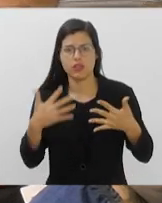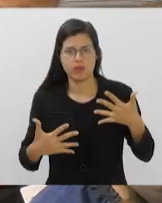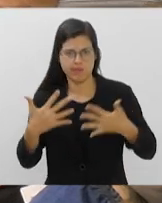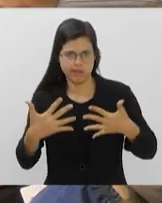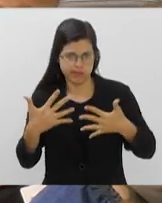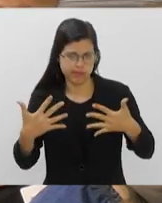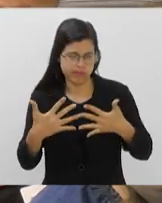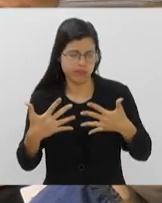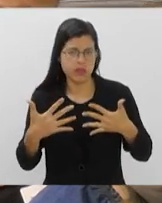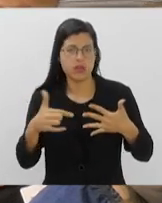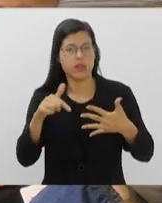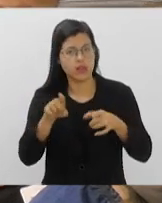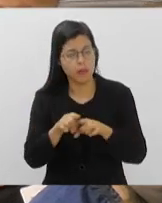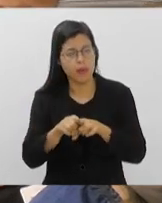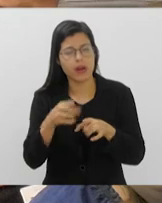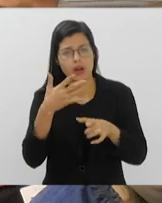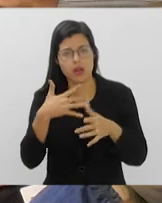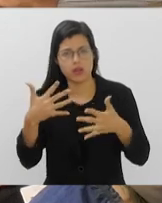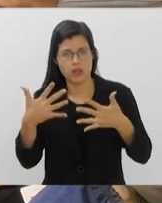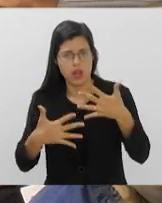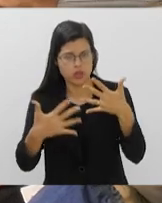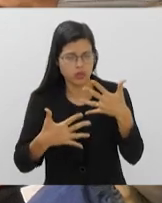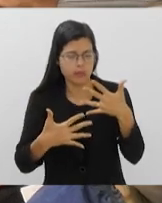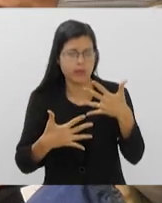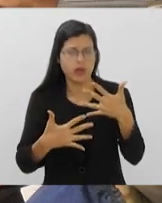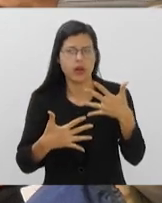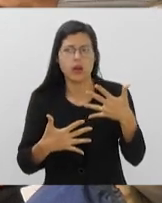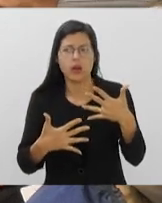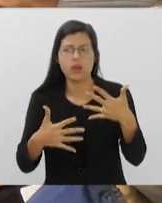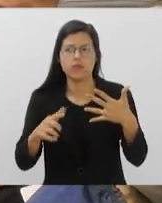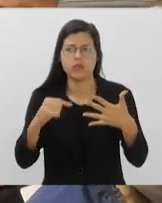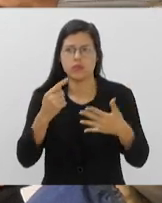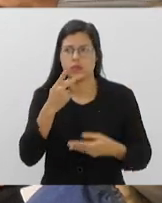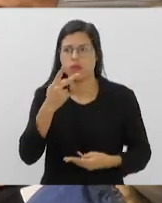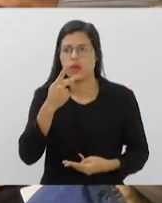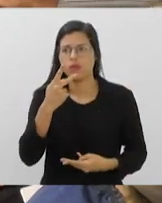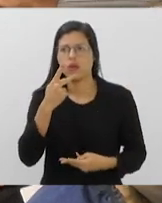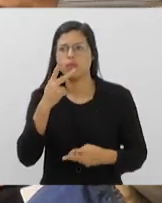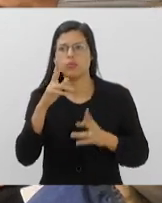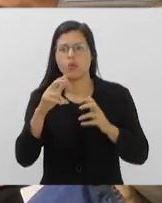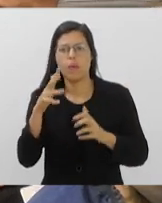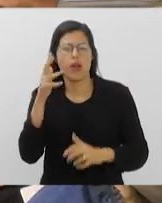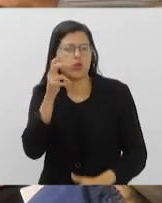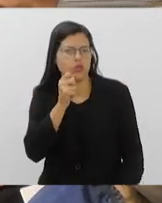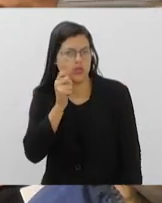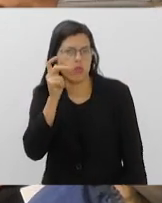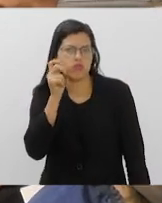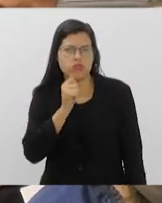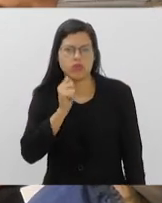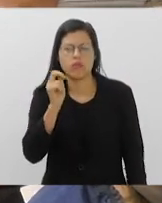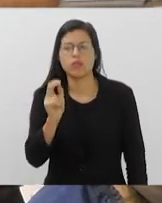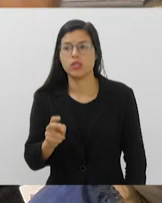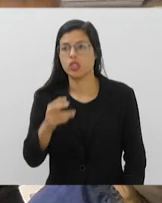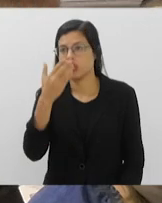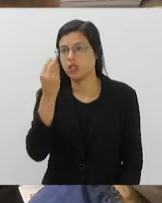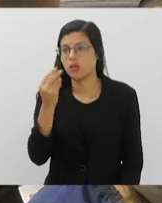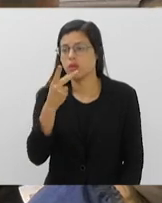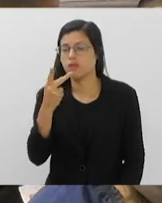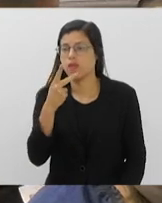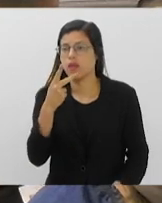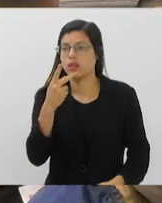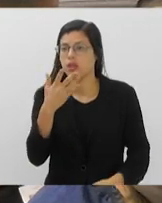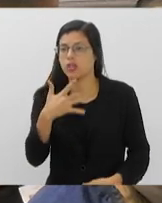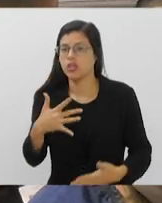também crianças atípicas que nós escutamos falar diretamente aqui de adoção adoção adoção E esquecemos de falar das Crianças